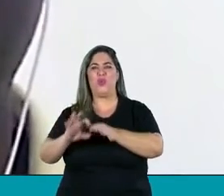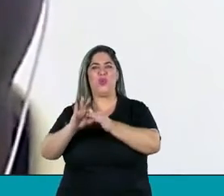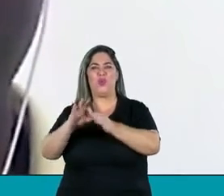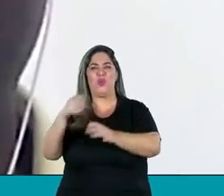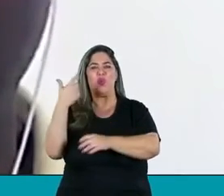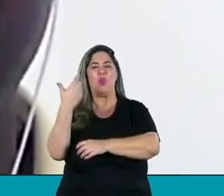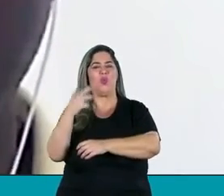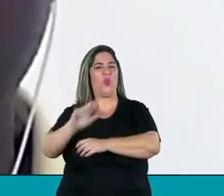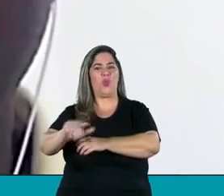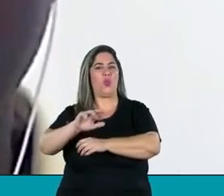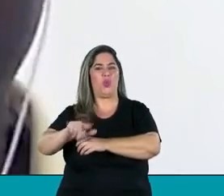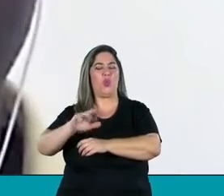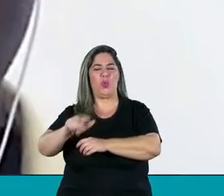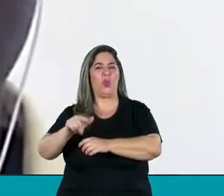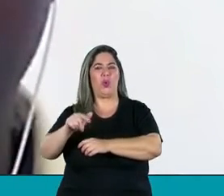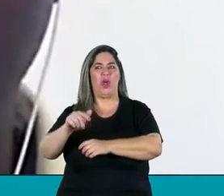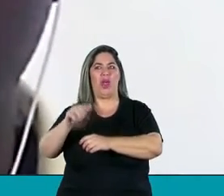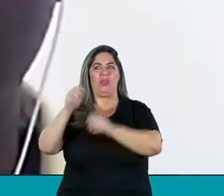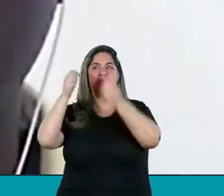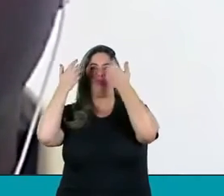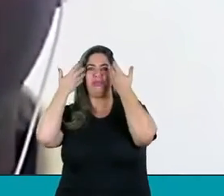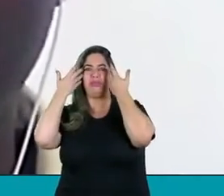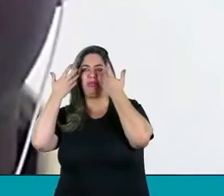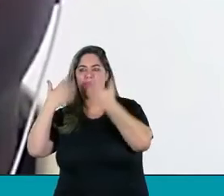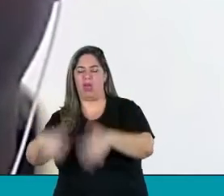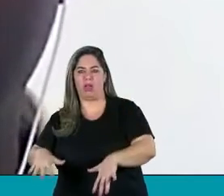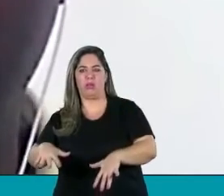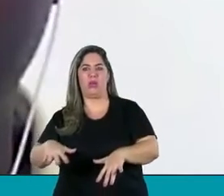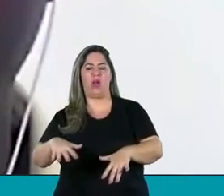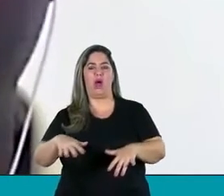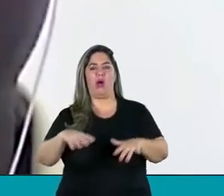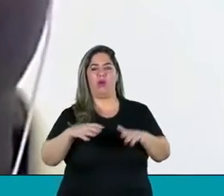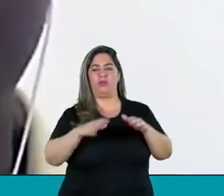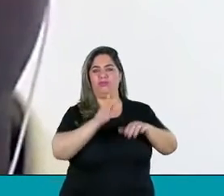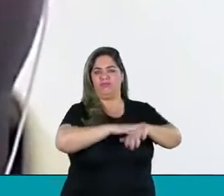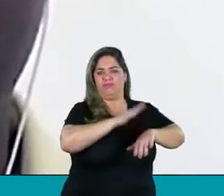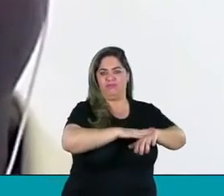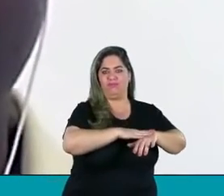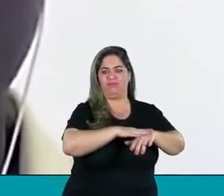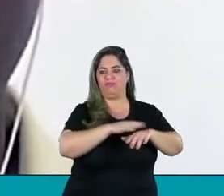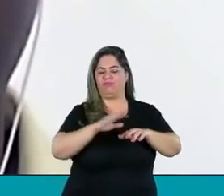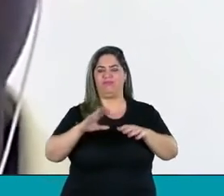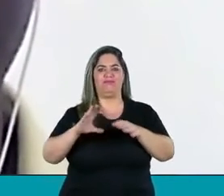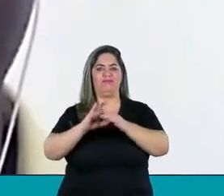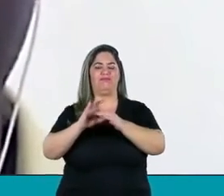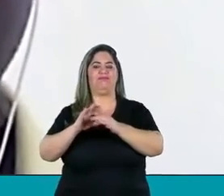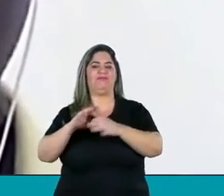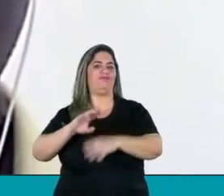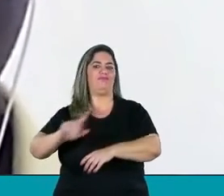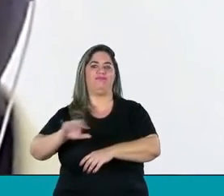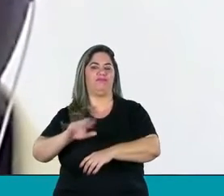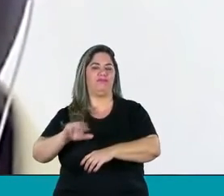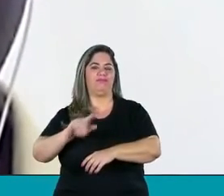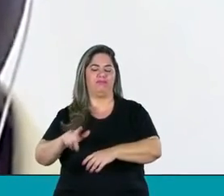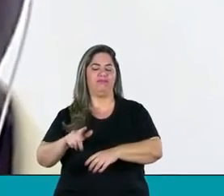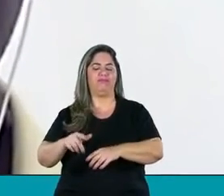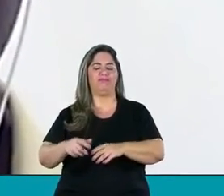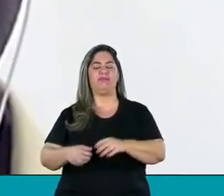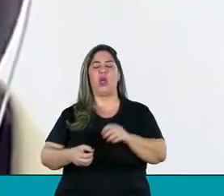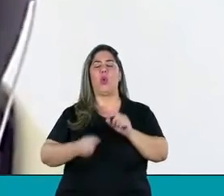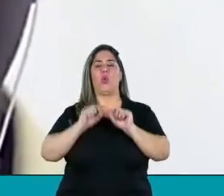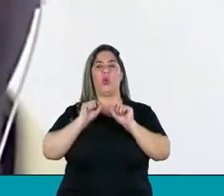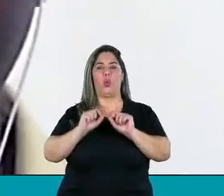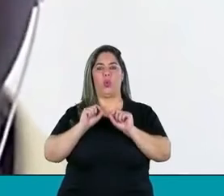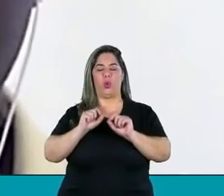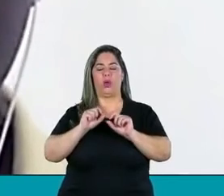ordem e desordem universal. Esses conceitos, por sua vez, fazem parte da ideologia complexa sobre a possibilidade de construção da